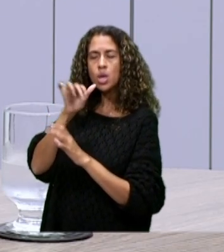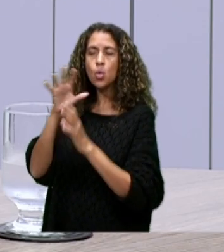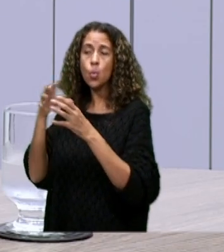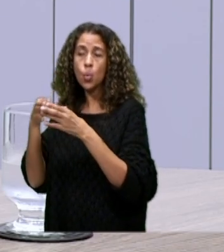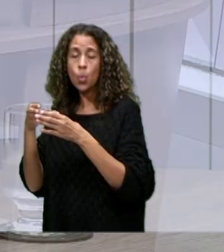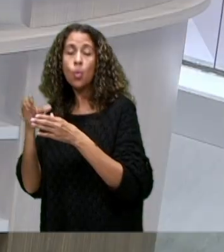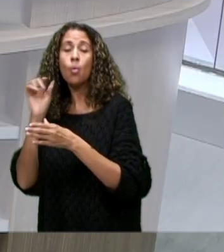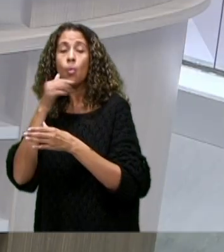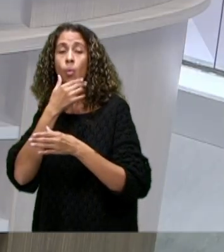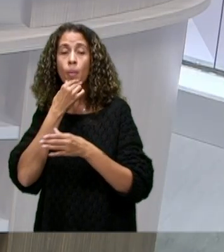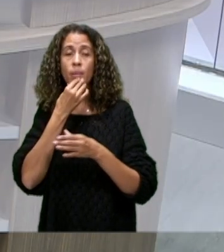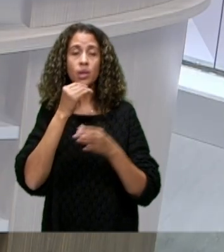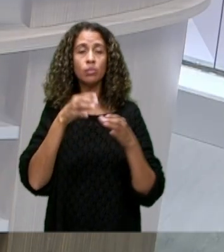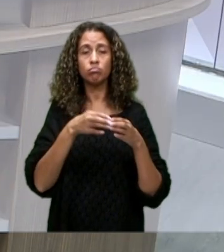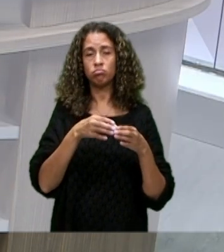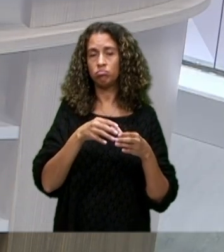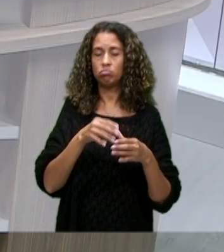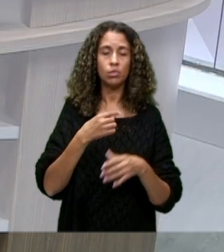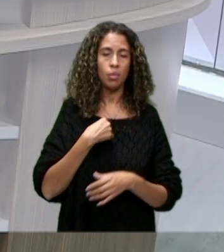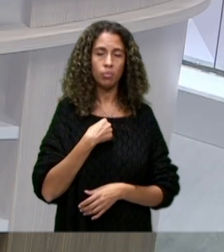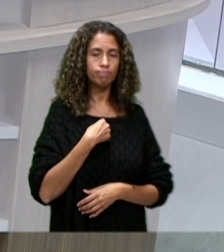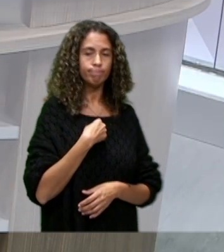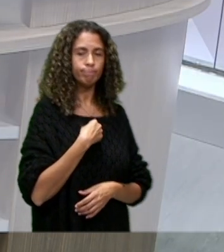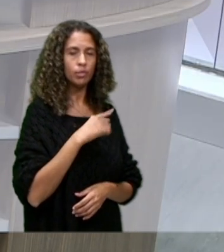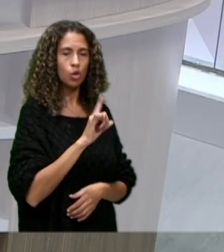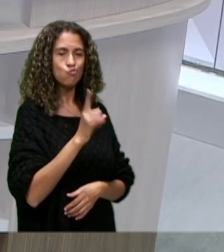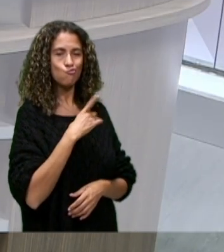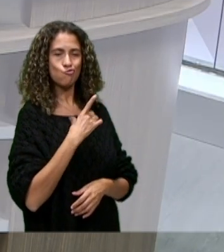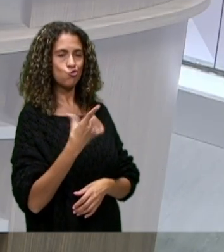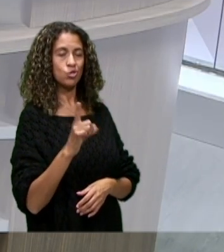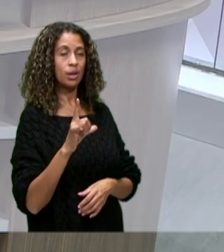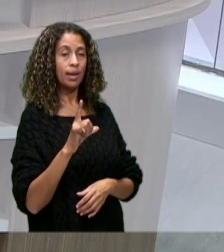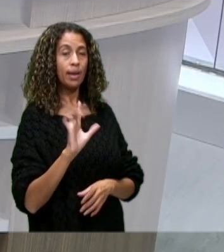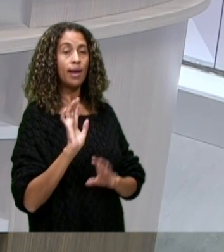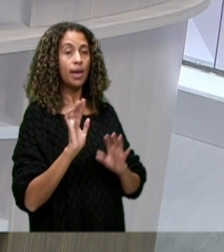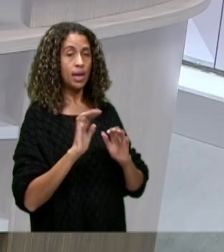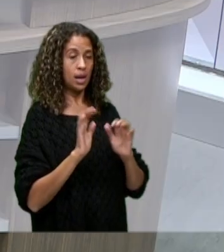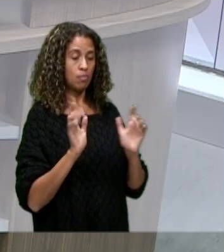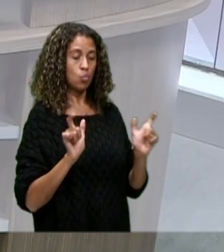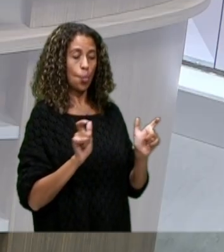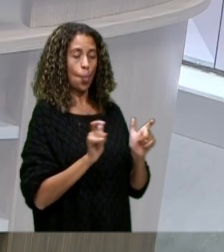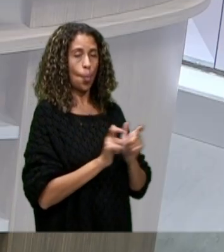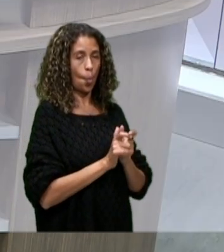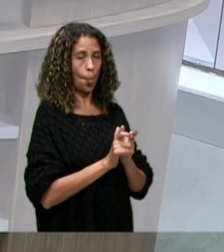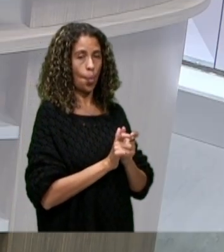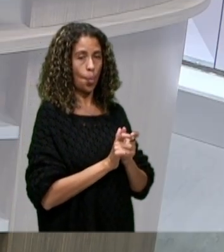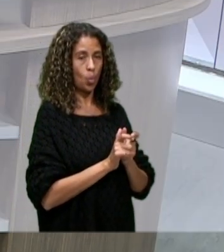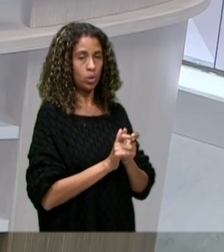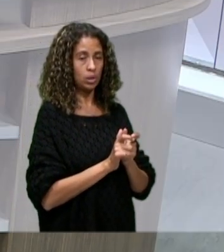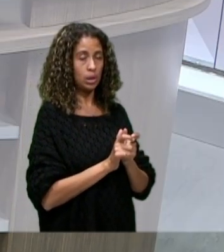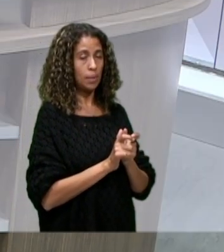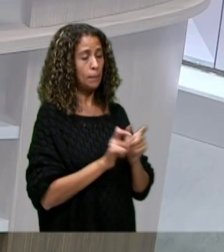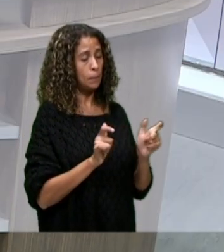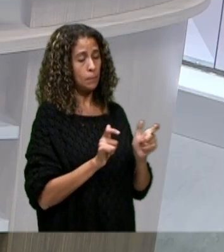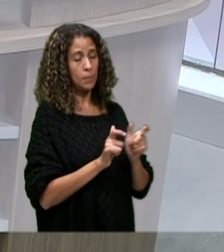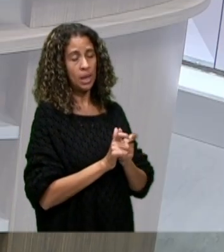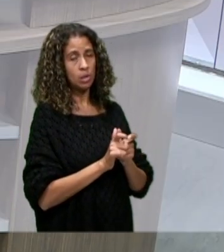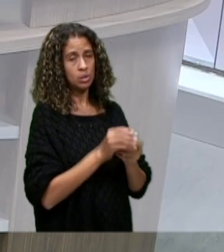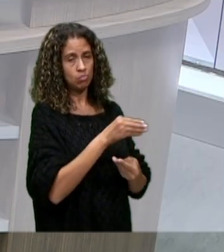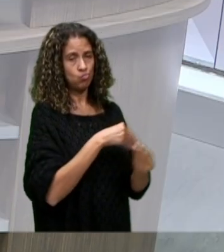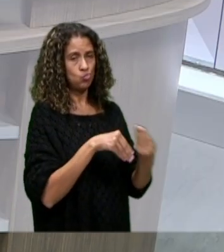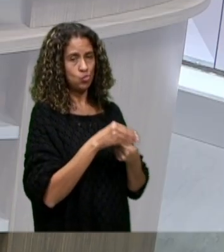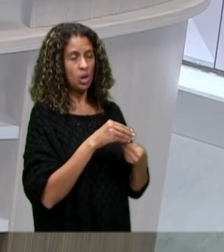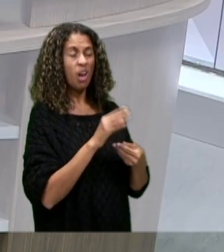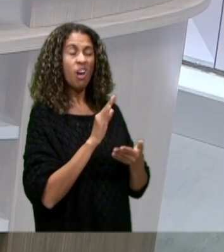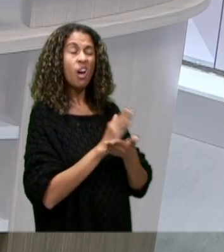sei. Nos anos 80 também não tinha né? essa Hoje eu vejo... Era bem menos, assim, era muito menos. Até